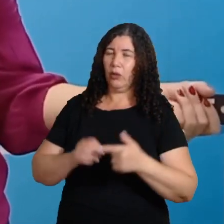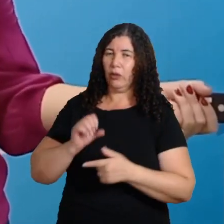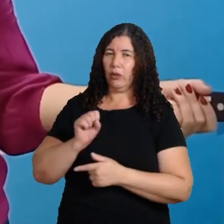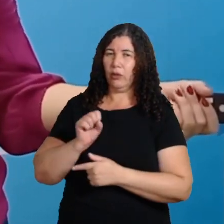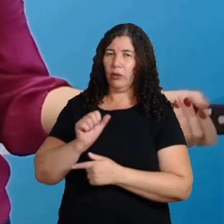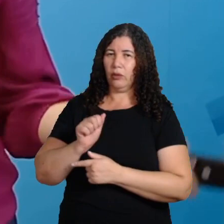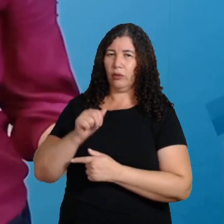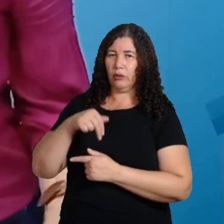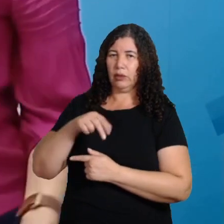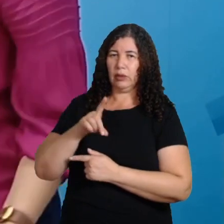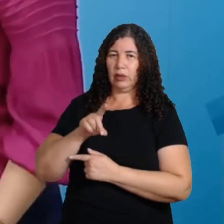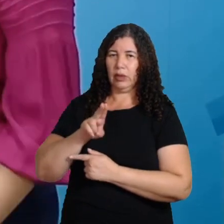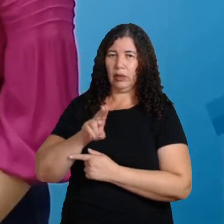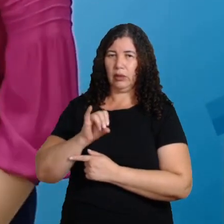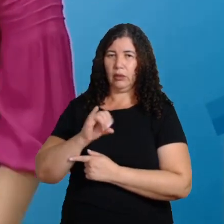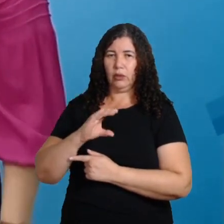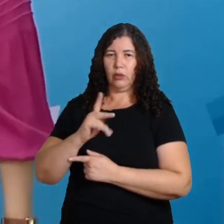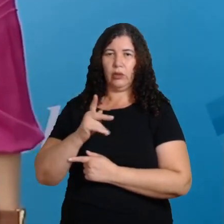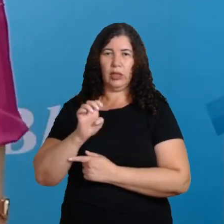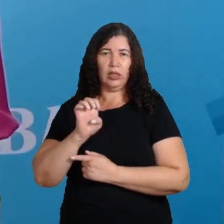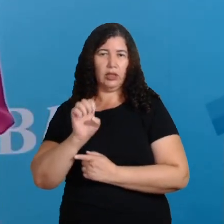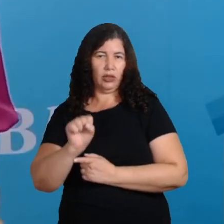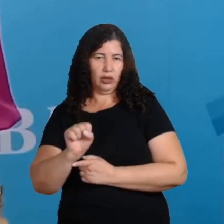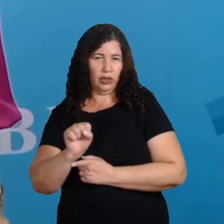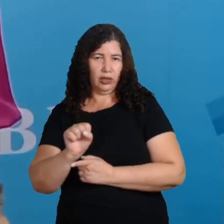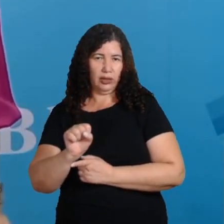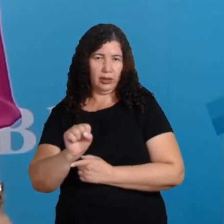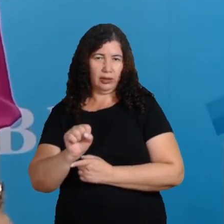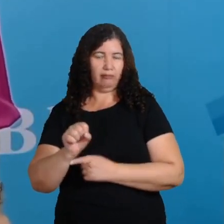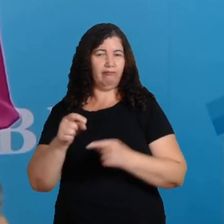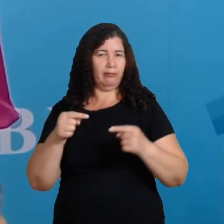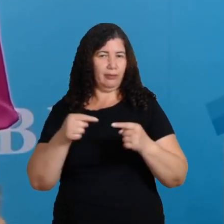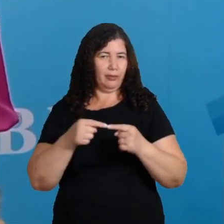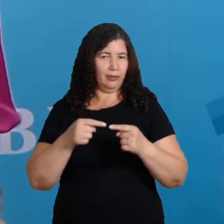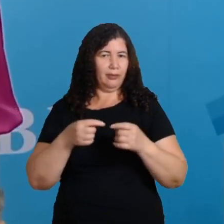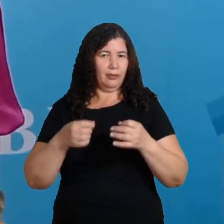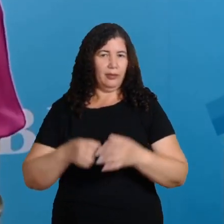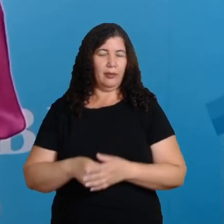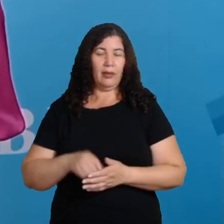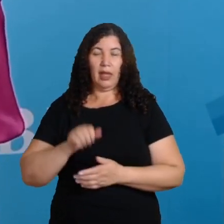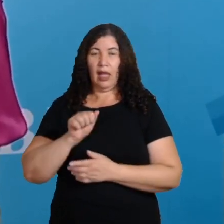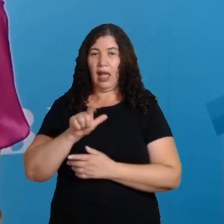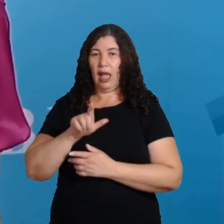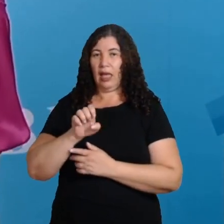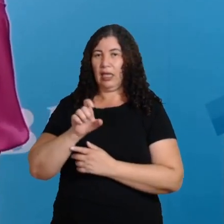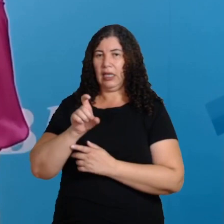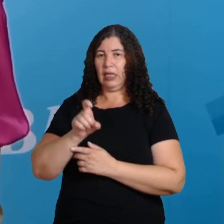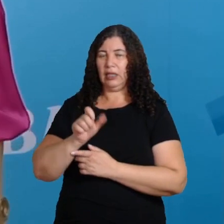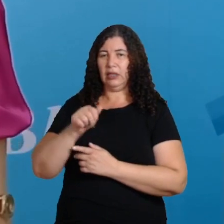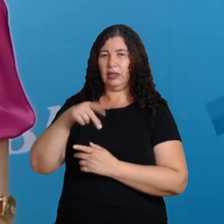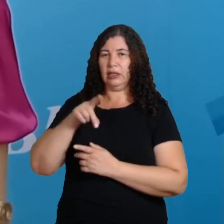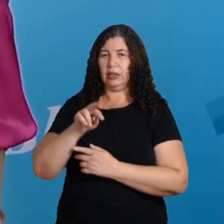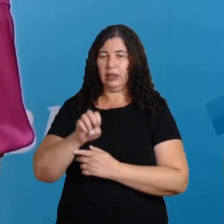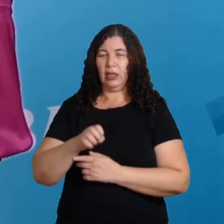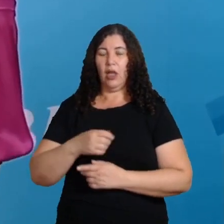sanduíches, é claro. Vejam a correção. Alexandre comeu 2